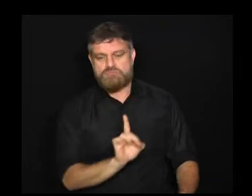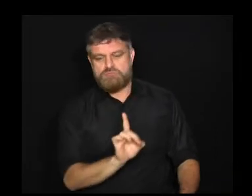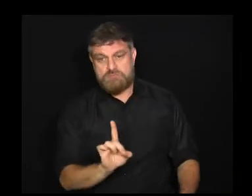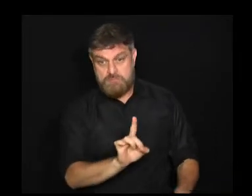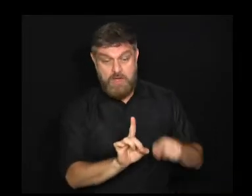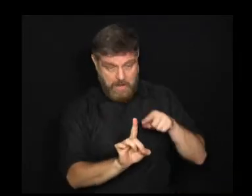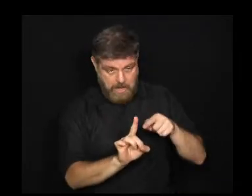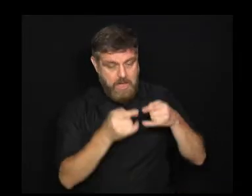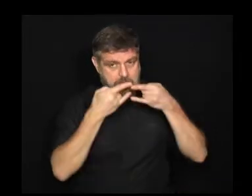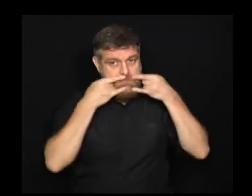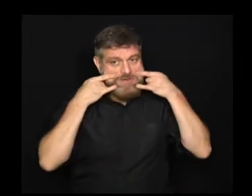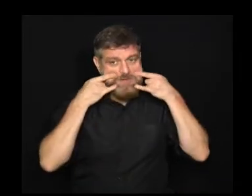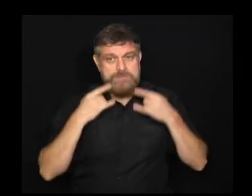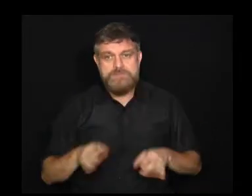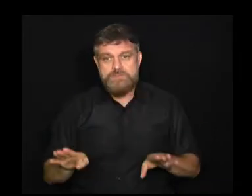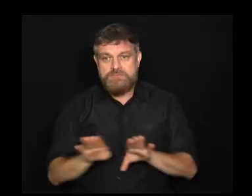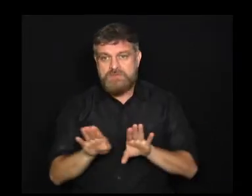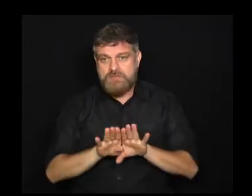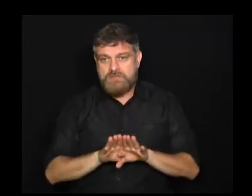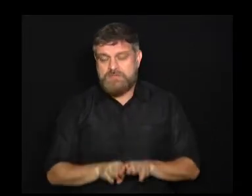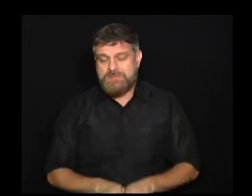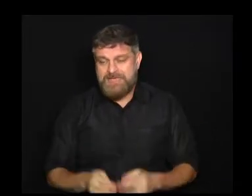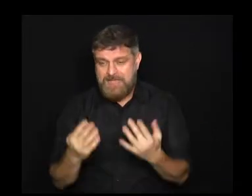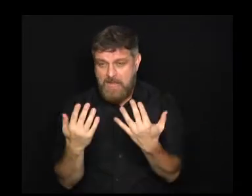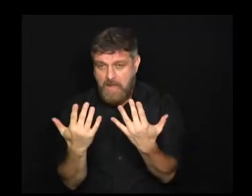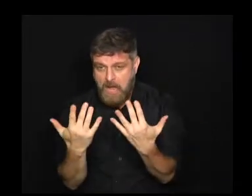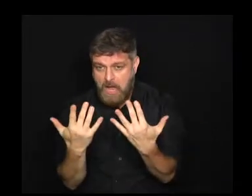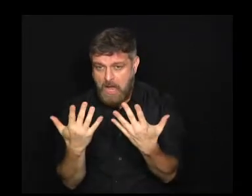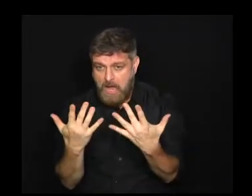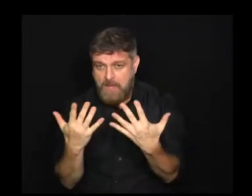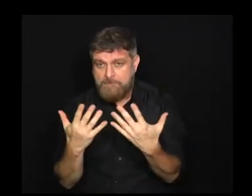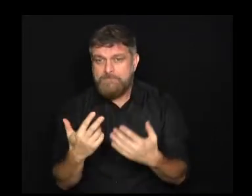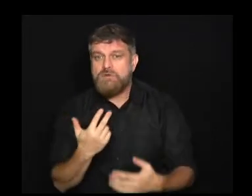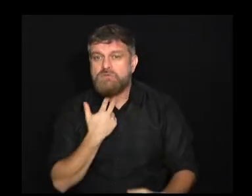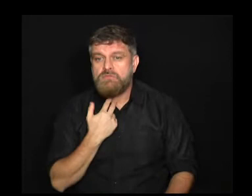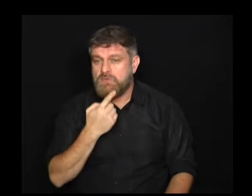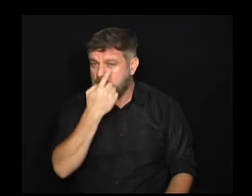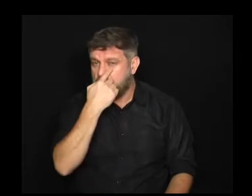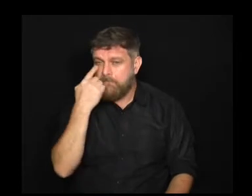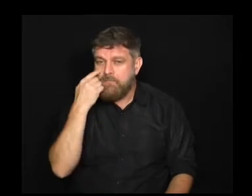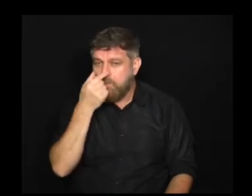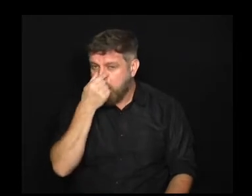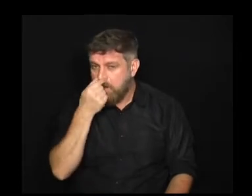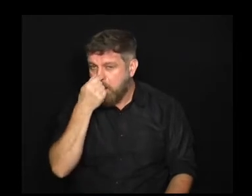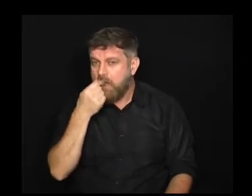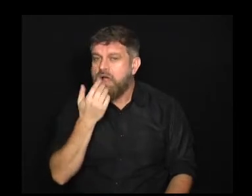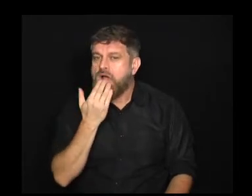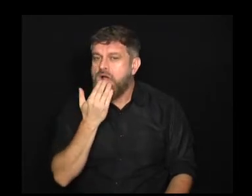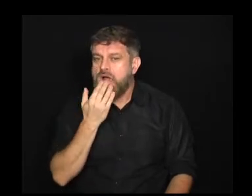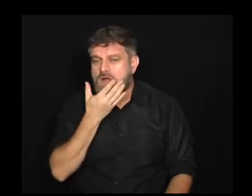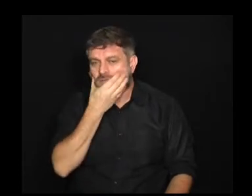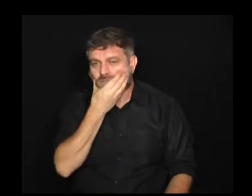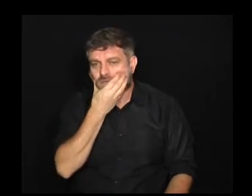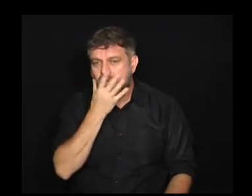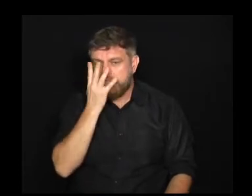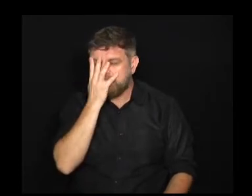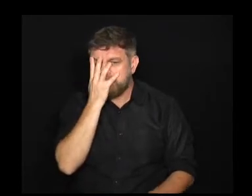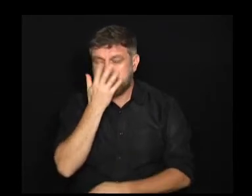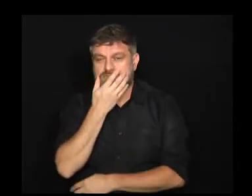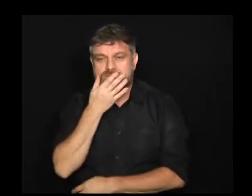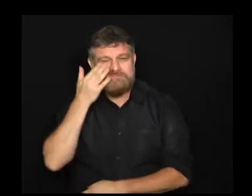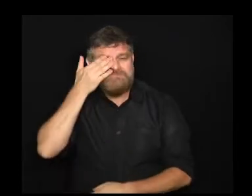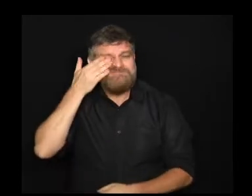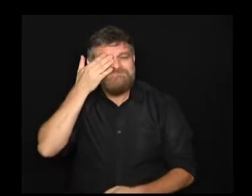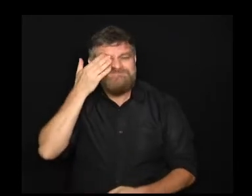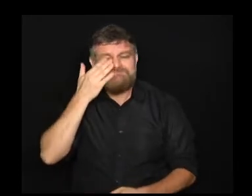são não colocar a mão na face, né? A gente fala boca, olho e nariz, mas não é só o olho, né? Colocar aqui em volta do